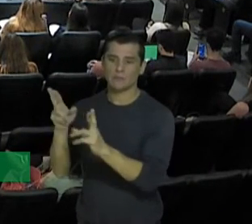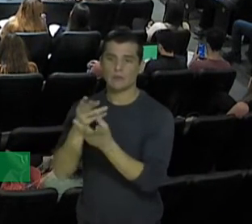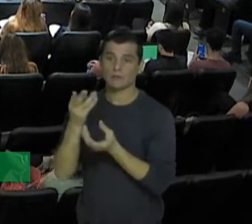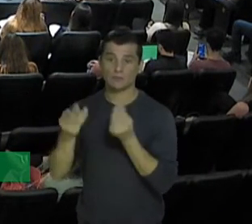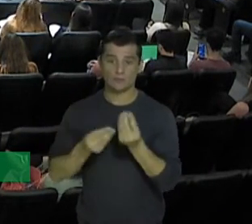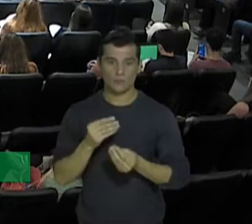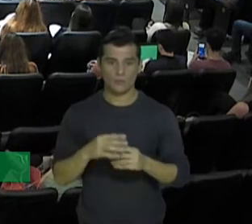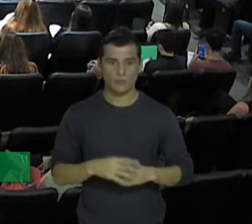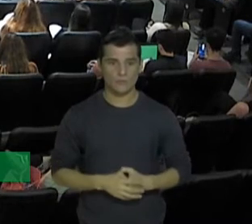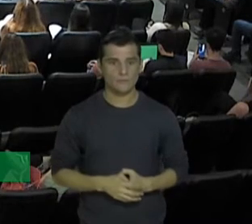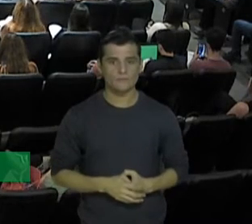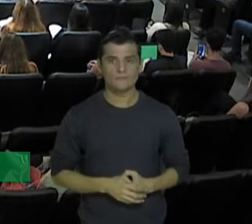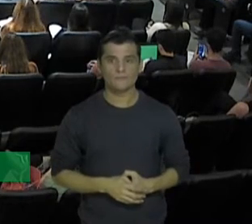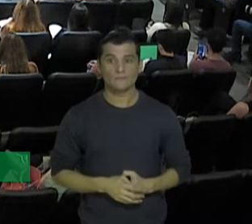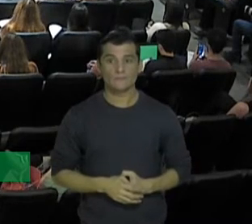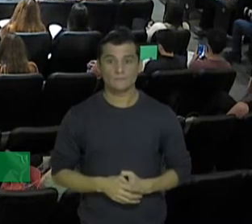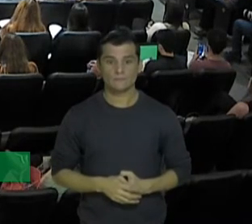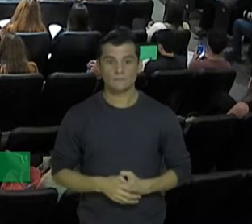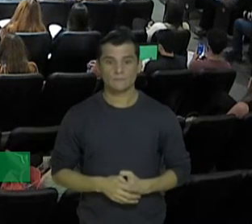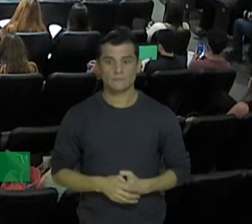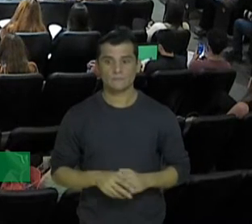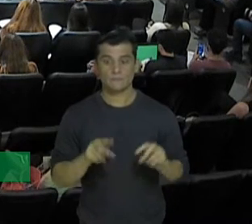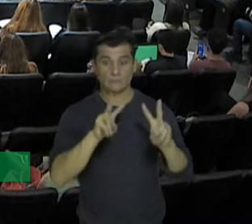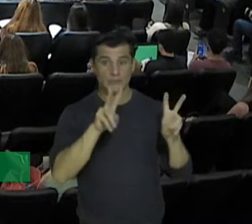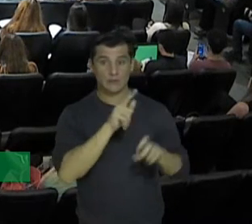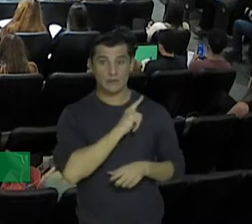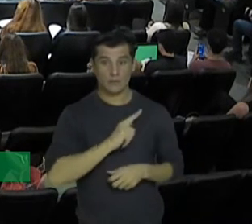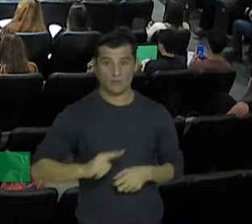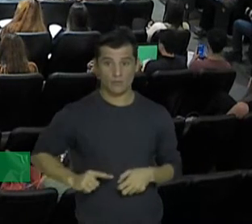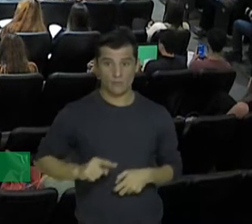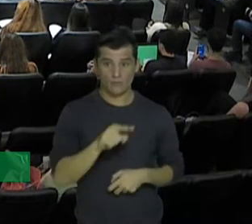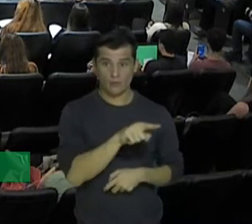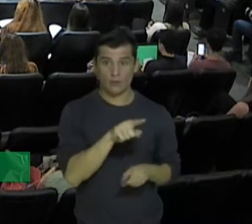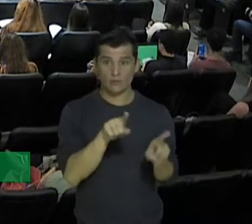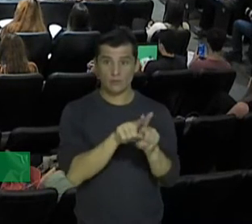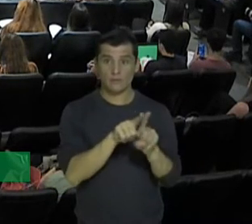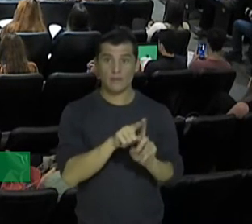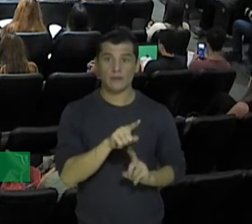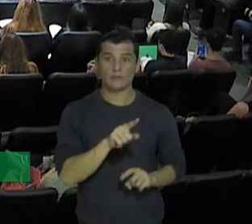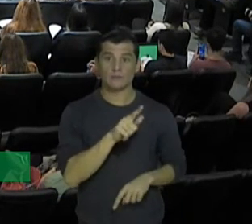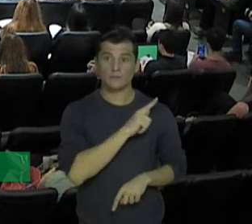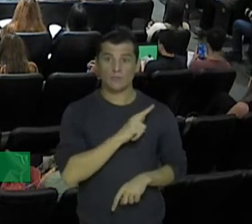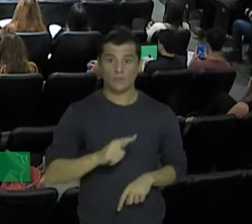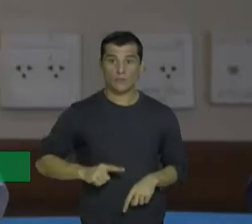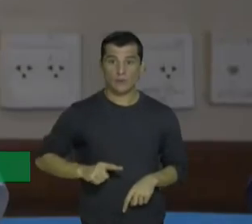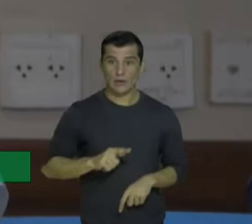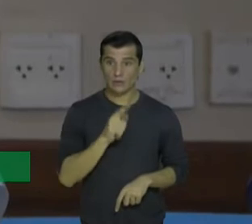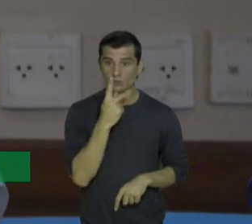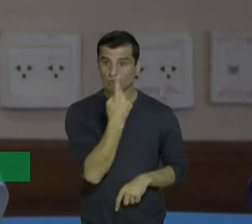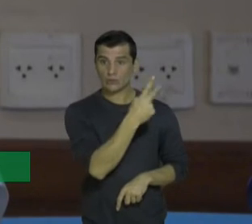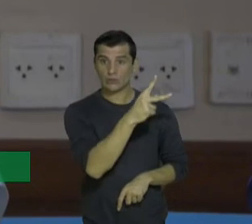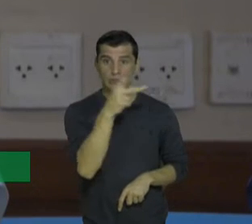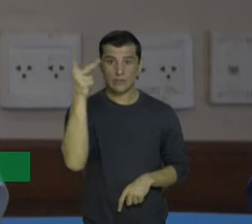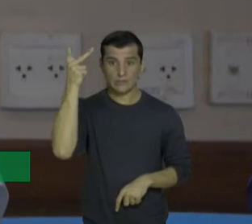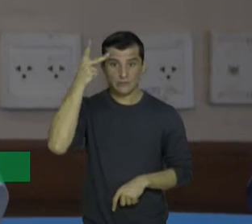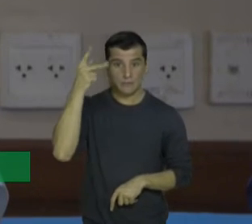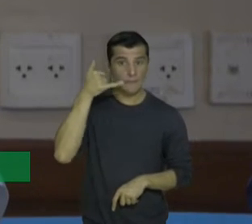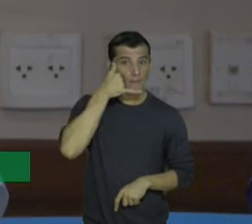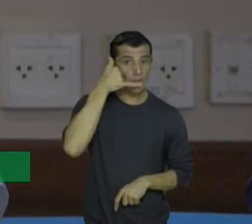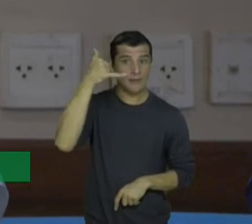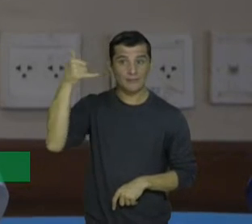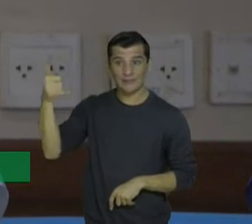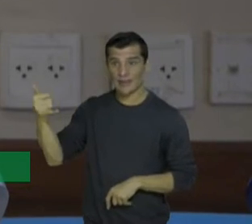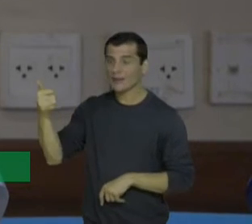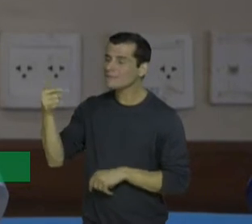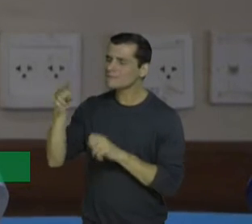prazer de presenciar o governador ligando para ele Governador Tarcísio para receber orientações para tratar